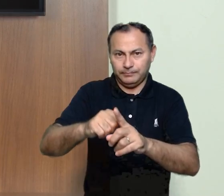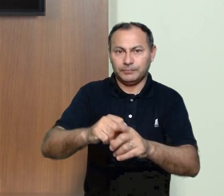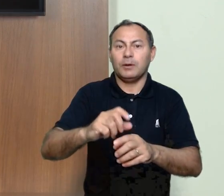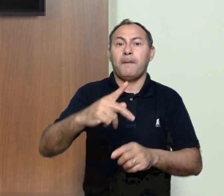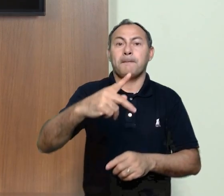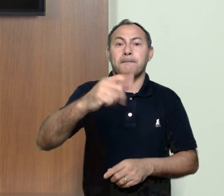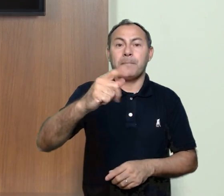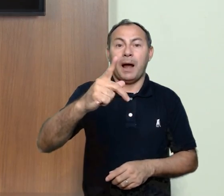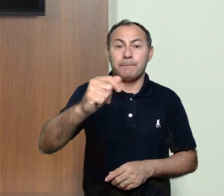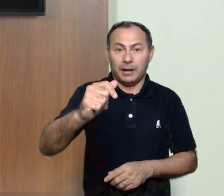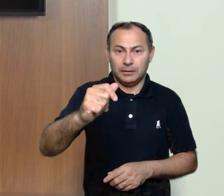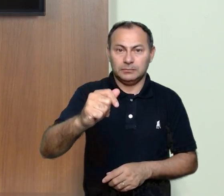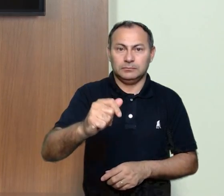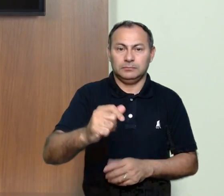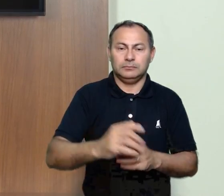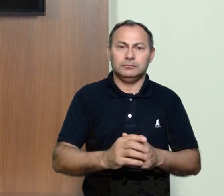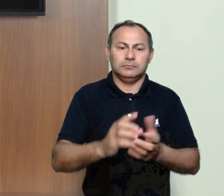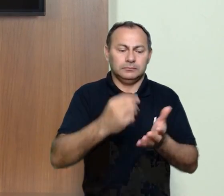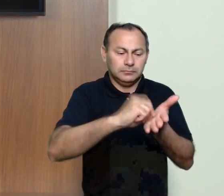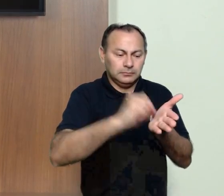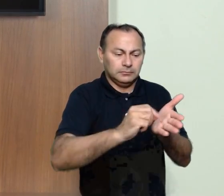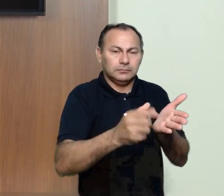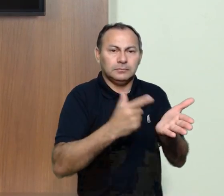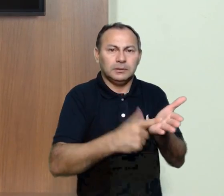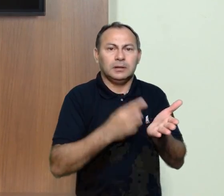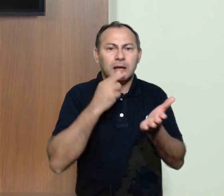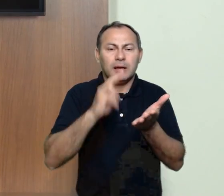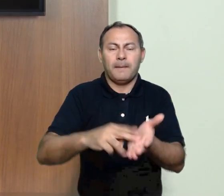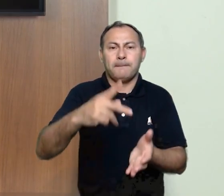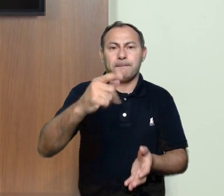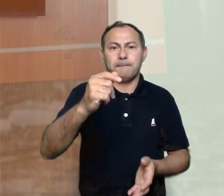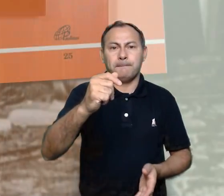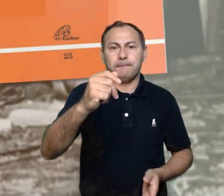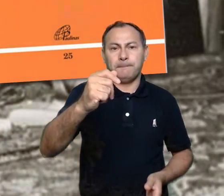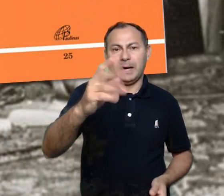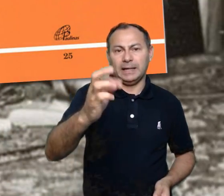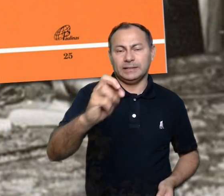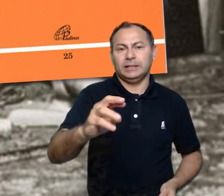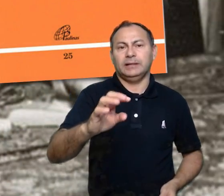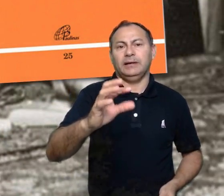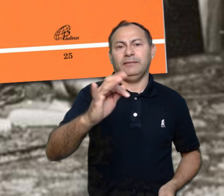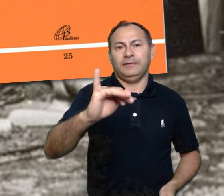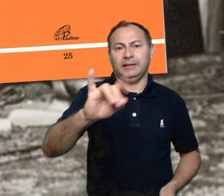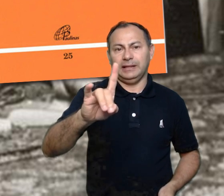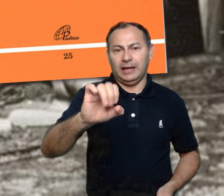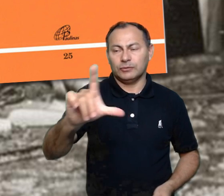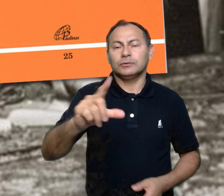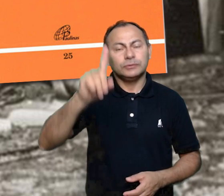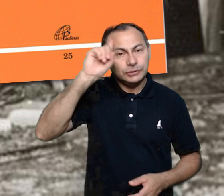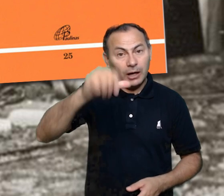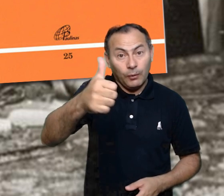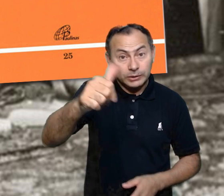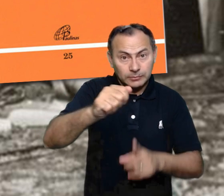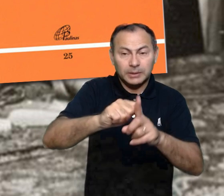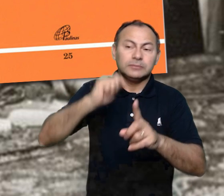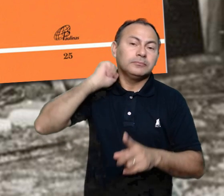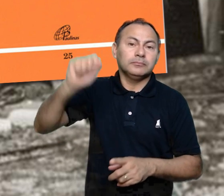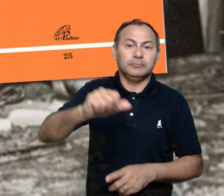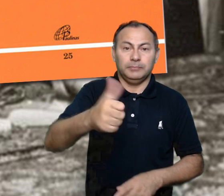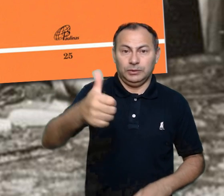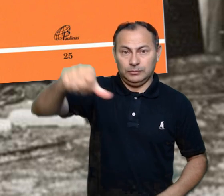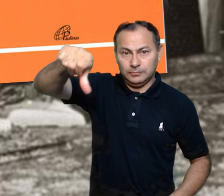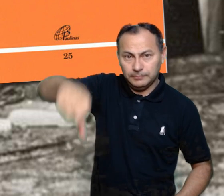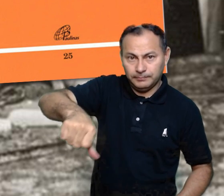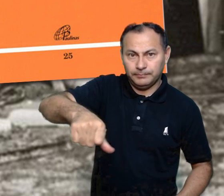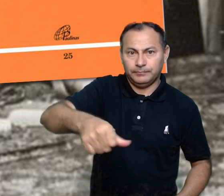o Papa publicou a encíclica Pacem in Terris, no dia 11 de abril de